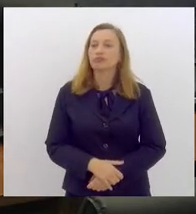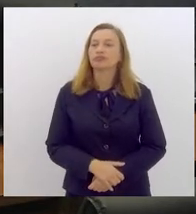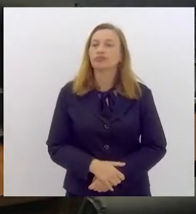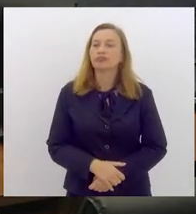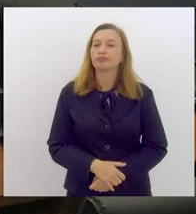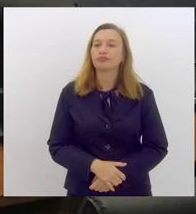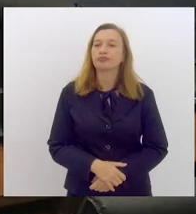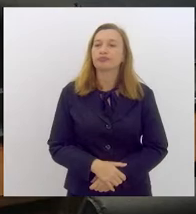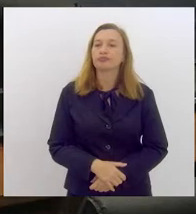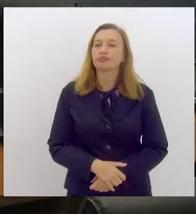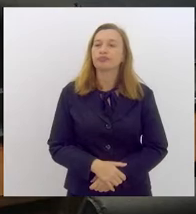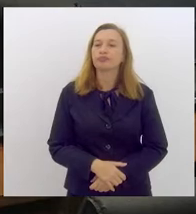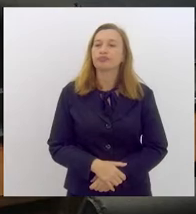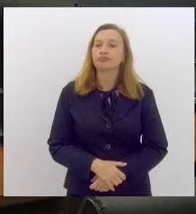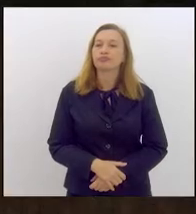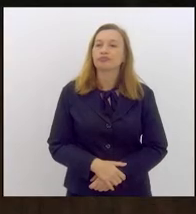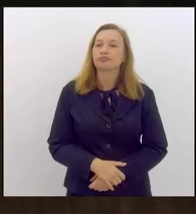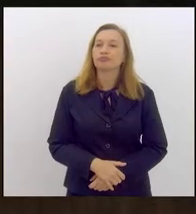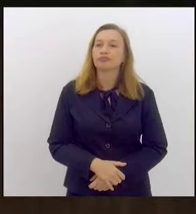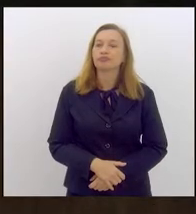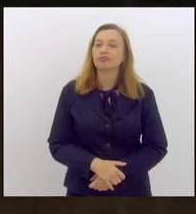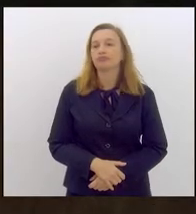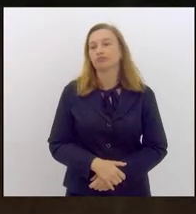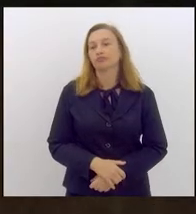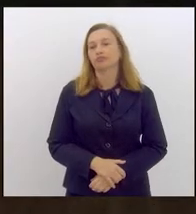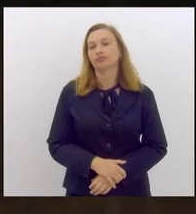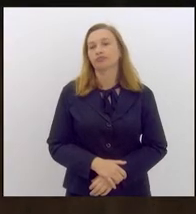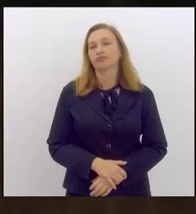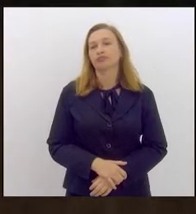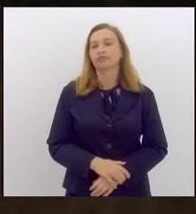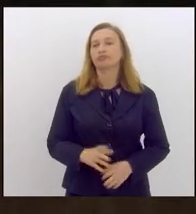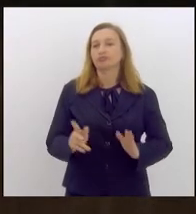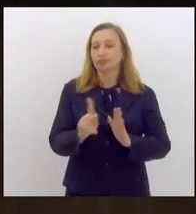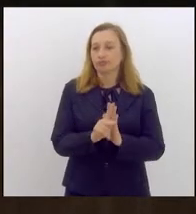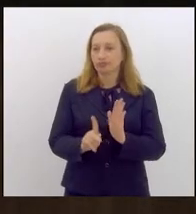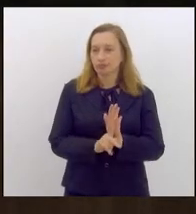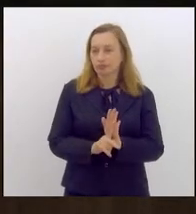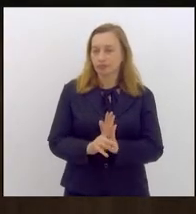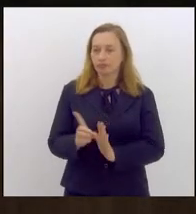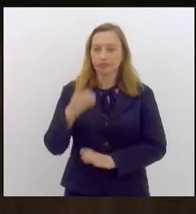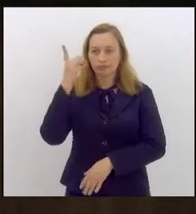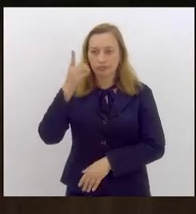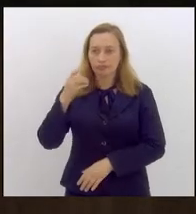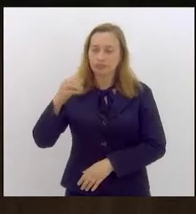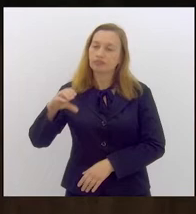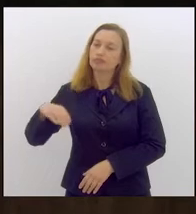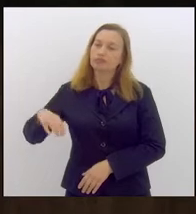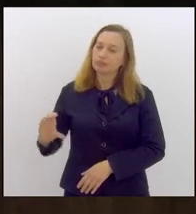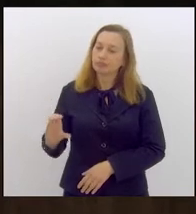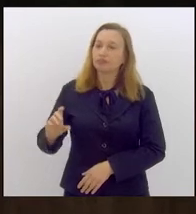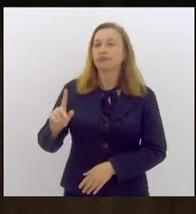este projeto do deputado Carlos Mink, deputado Rubens Bontempo, me faz pensar,